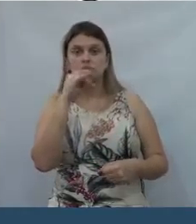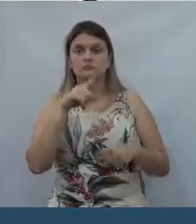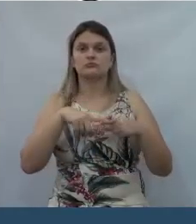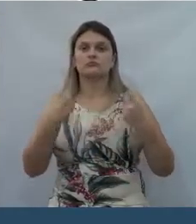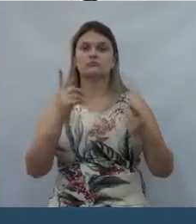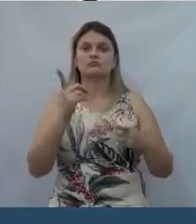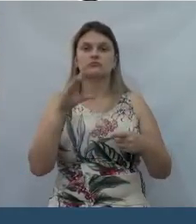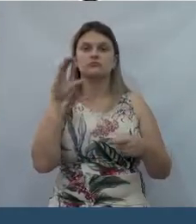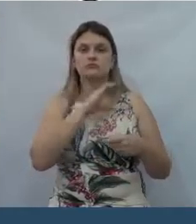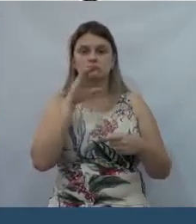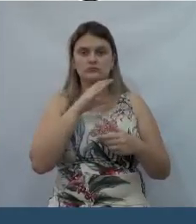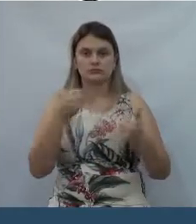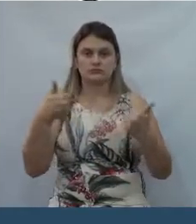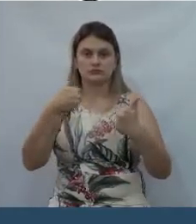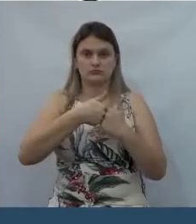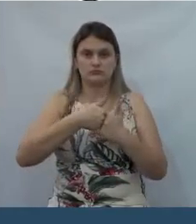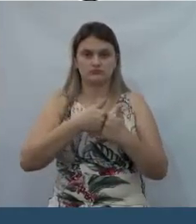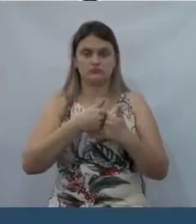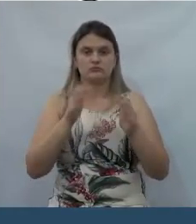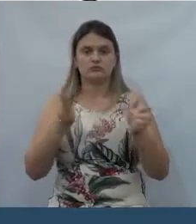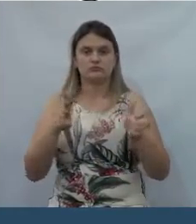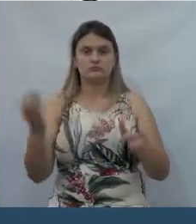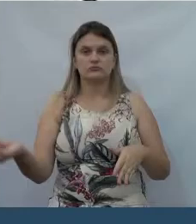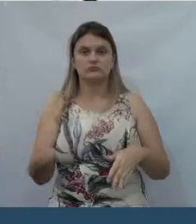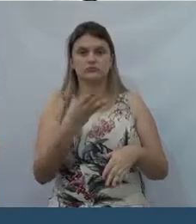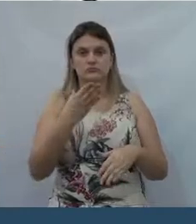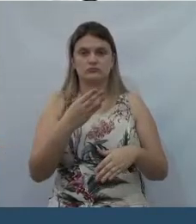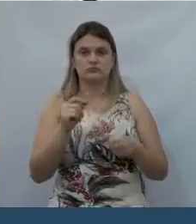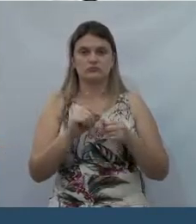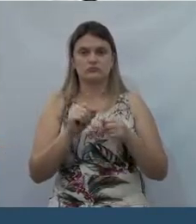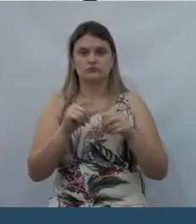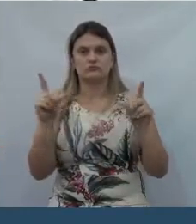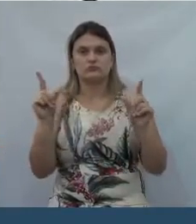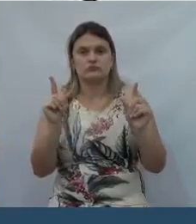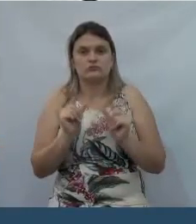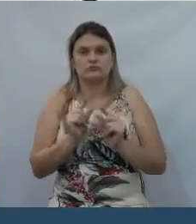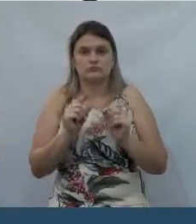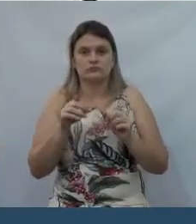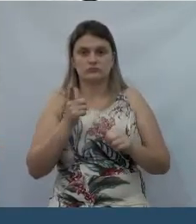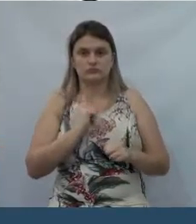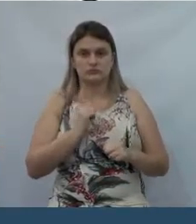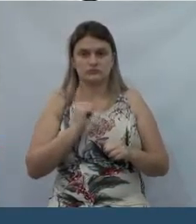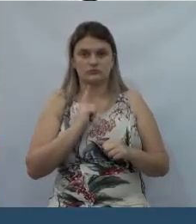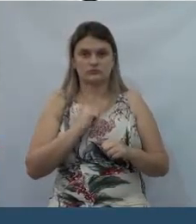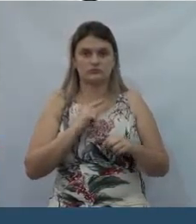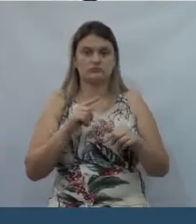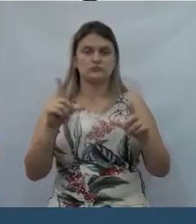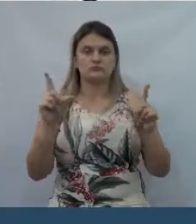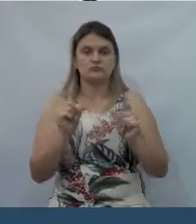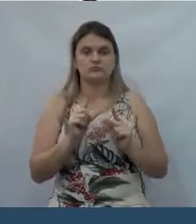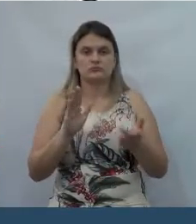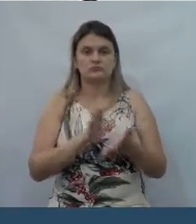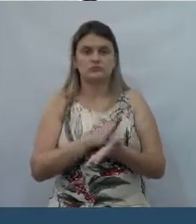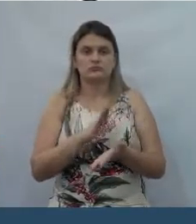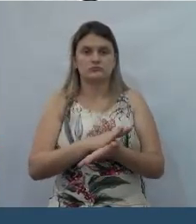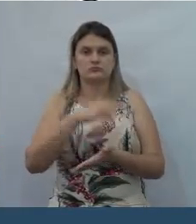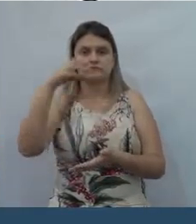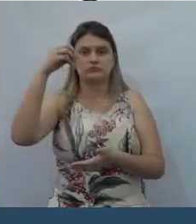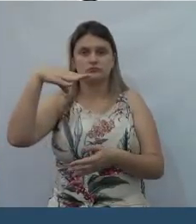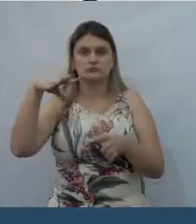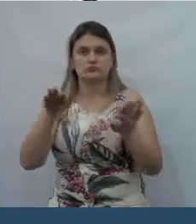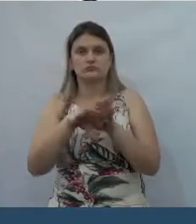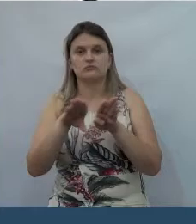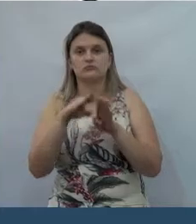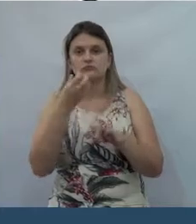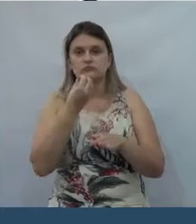a substituição das antigas pelas modernas, pela economia que vai provocar no município e pela qualidade